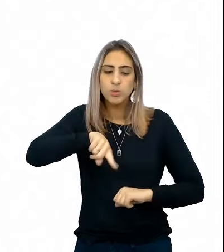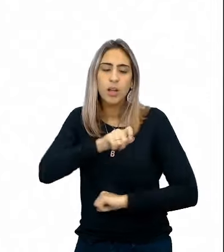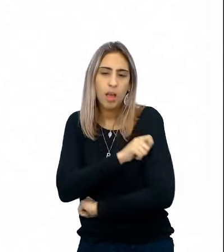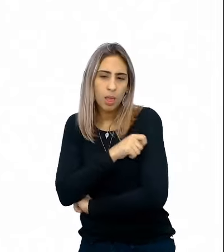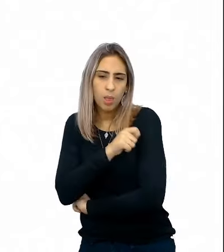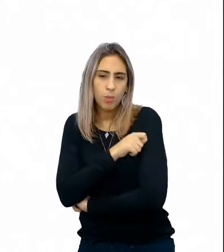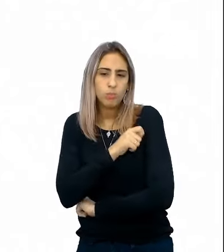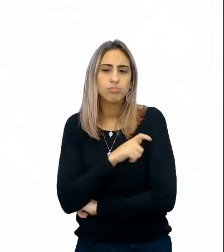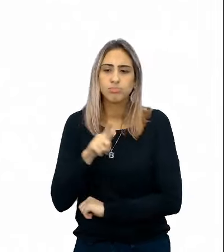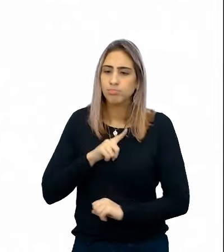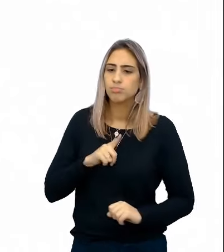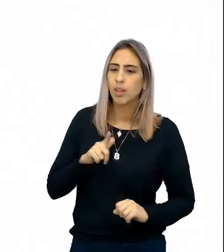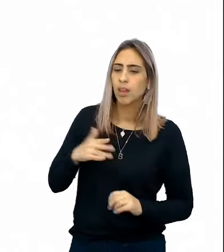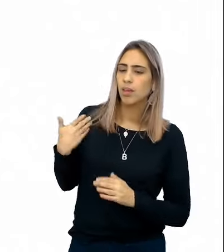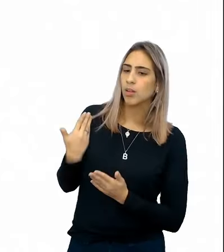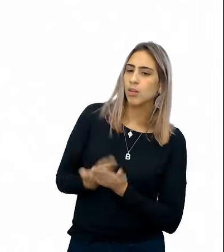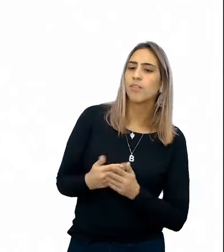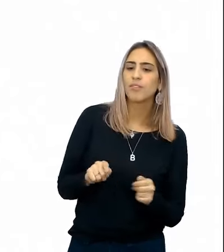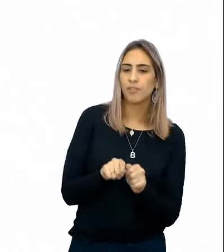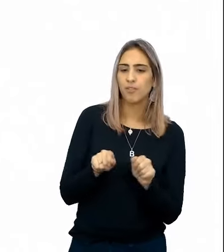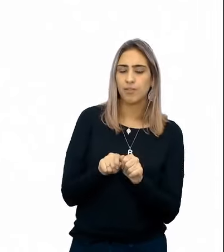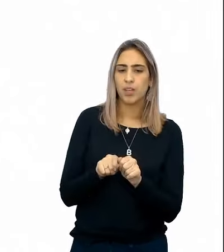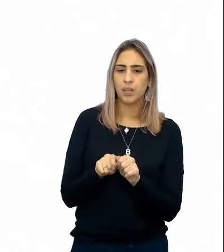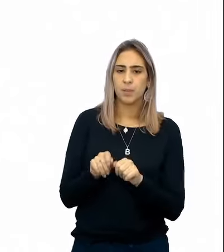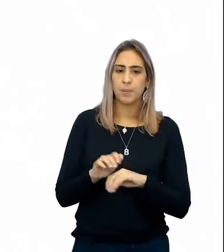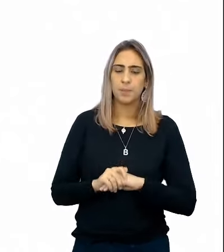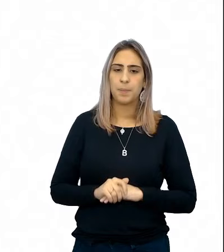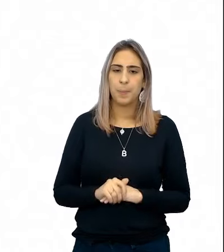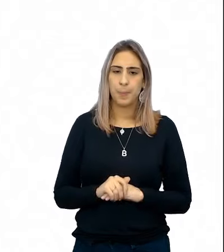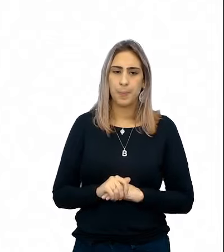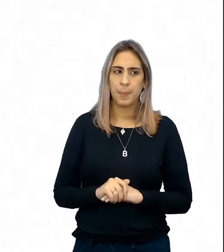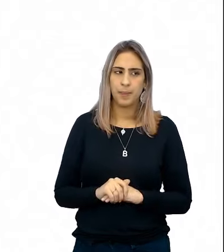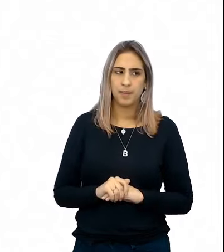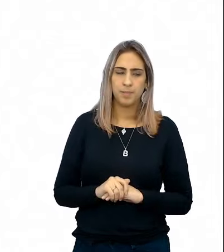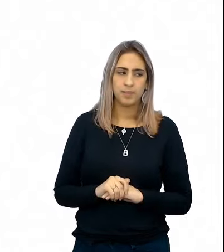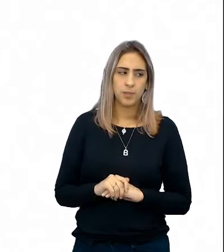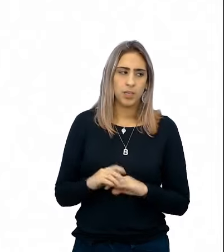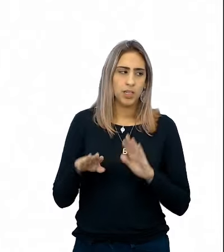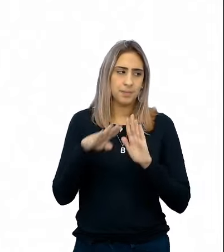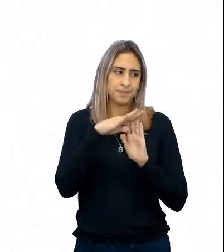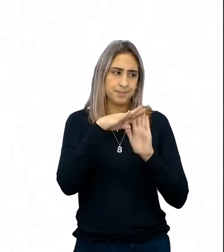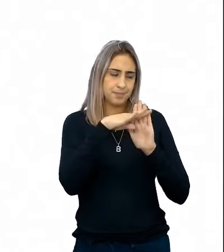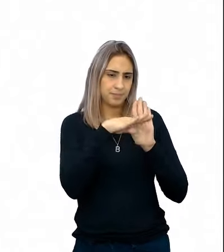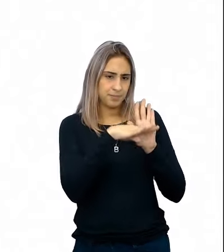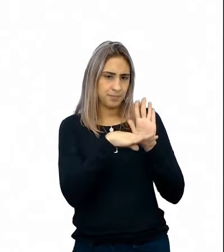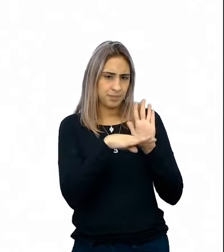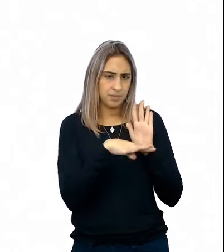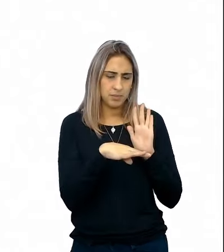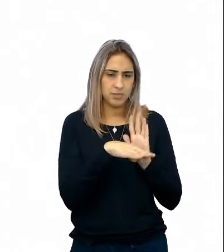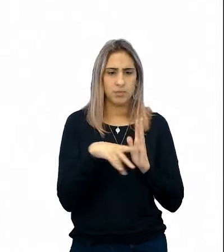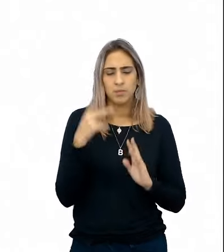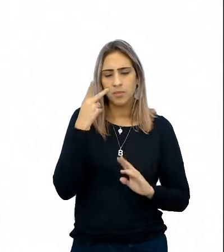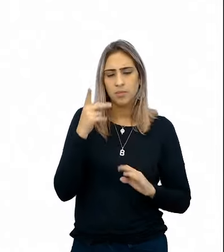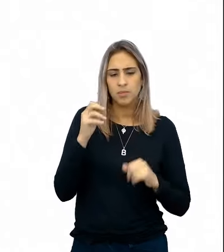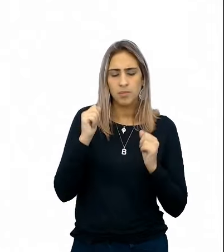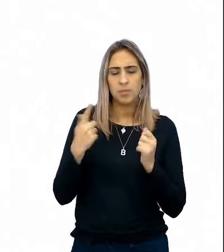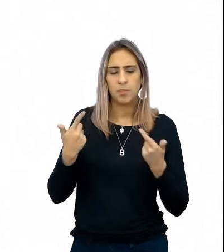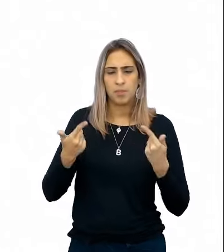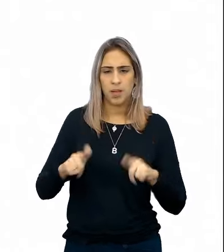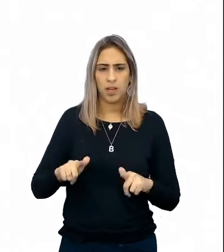estudantes enfrentaram ao realizar a mesma. Então, não só olhar se acertou ou se errou,